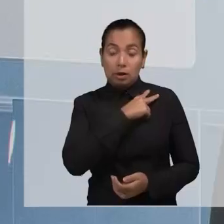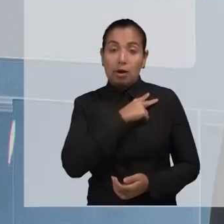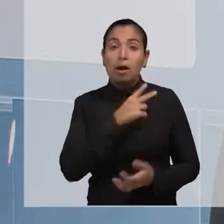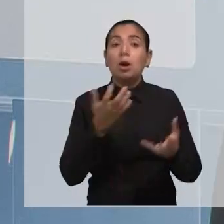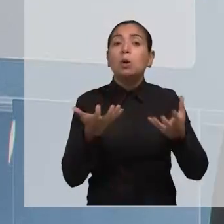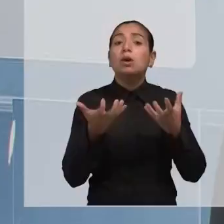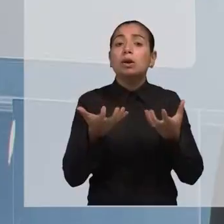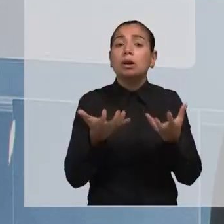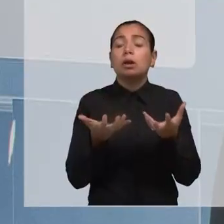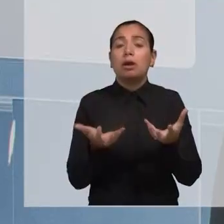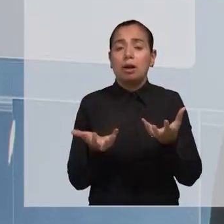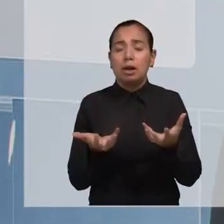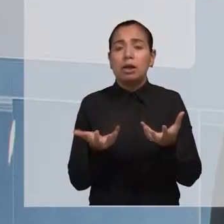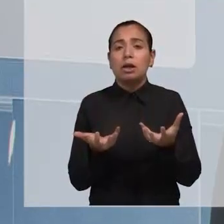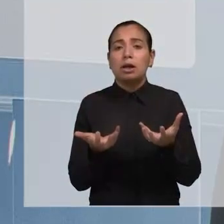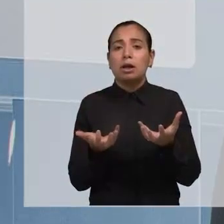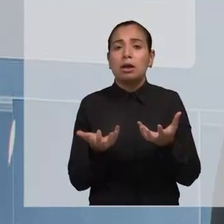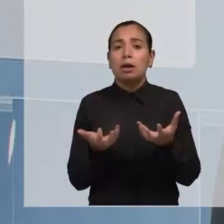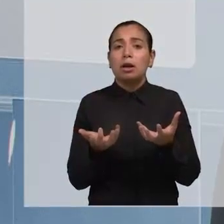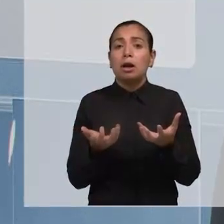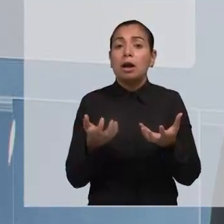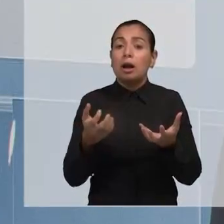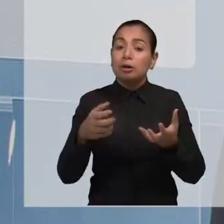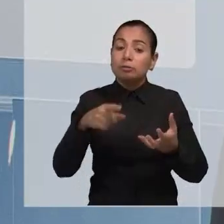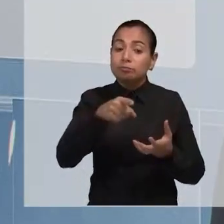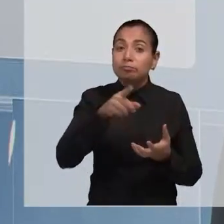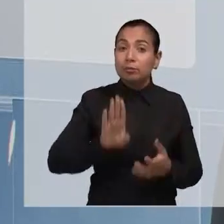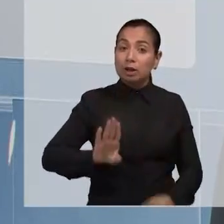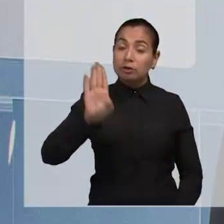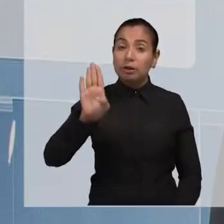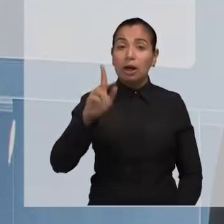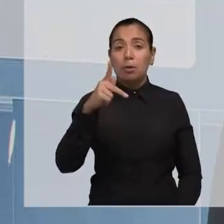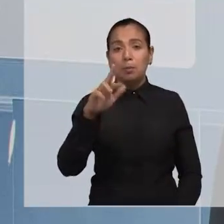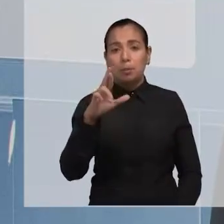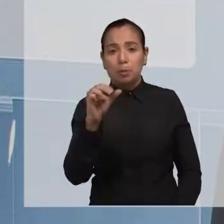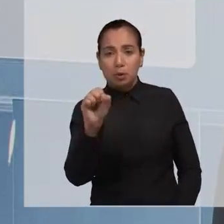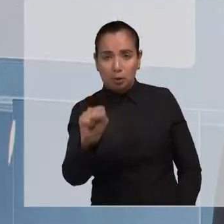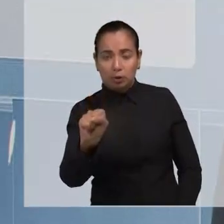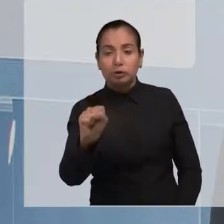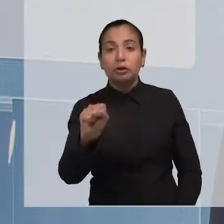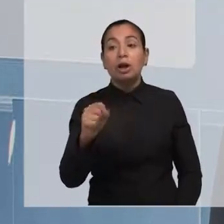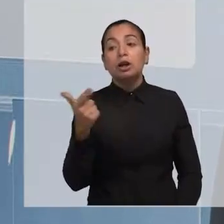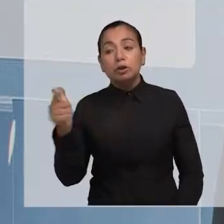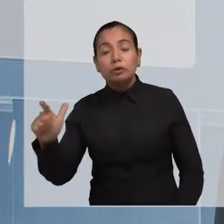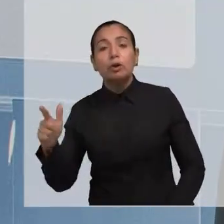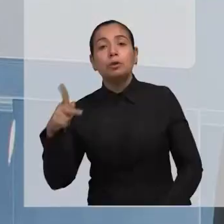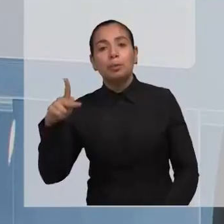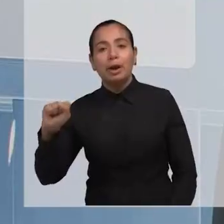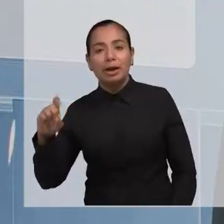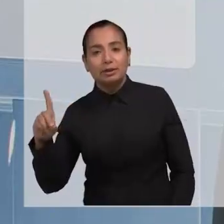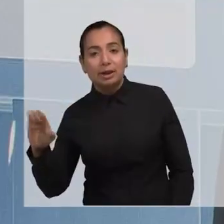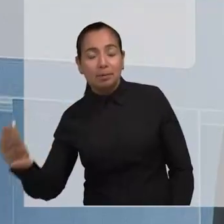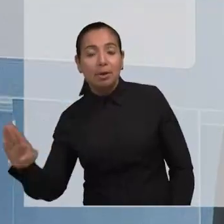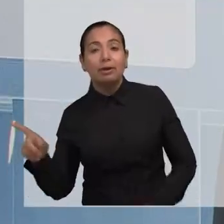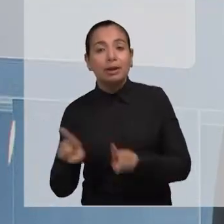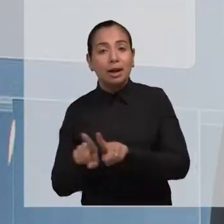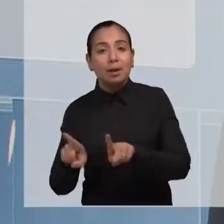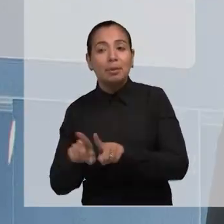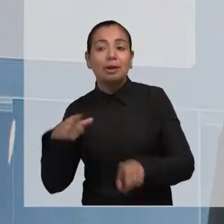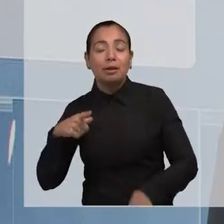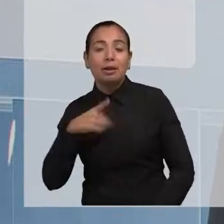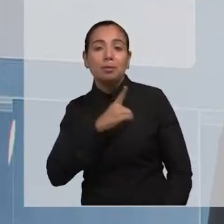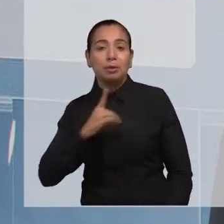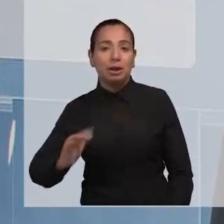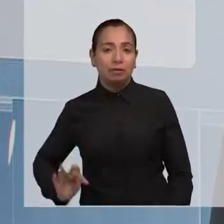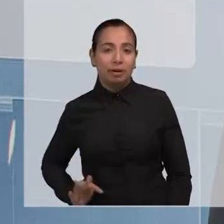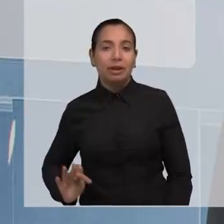iria eleger 2 deputados de outro partido e não teria o seu grupo para chamar de seu, que